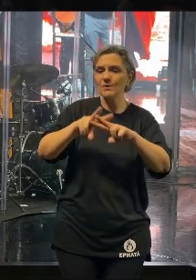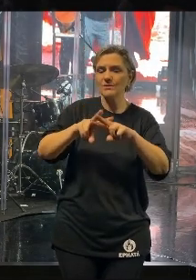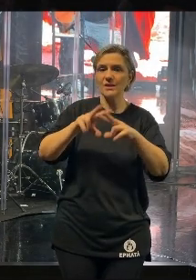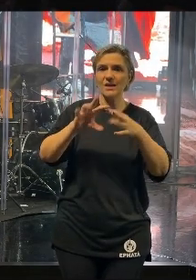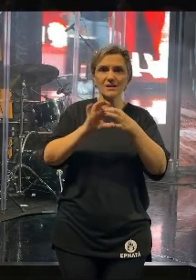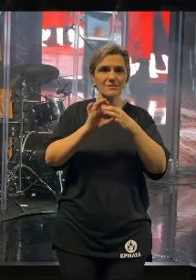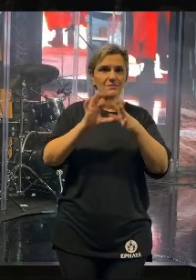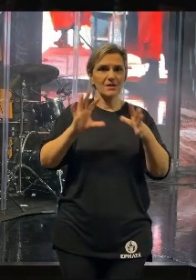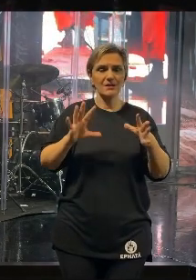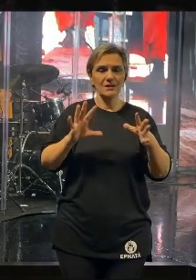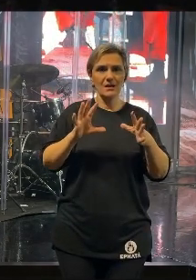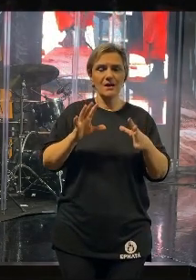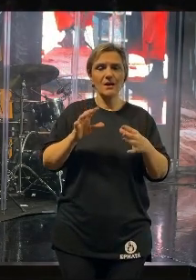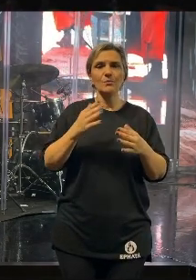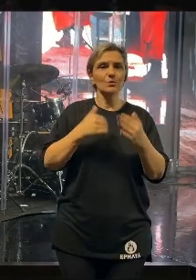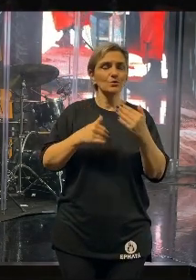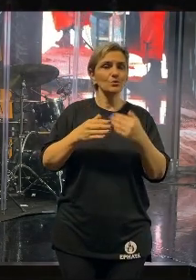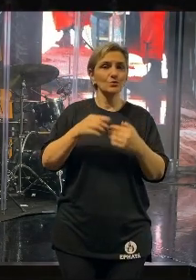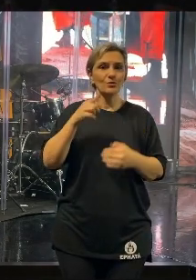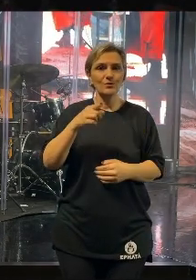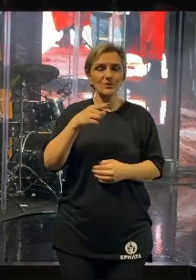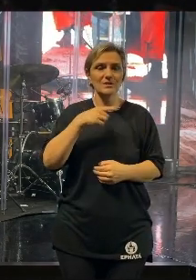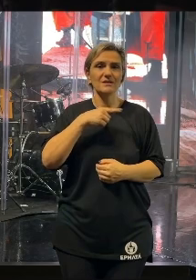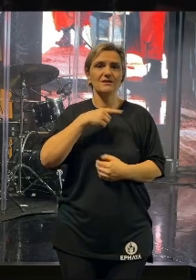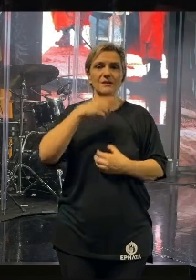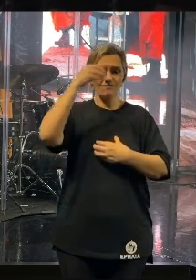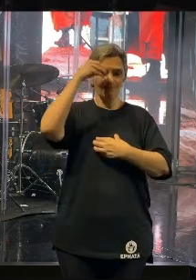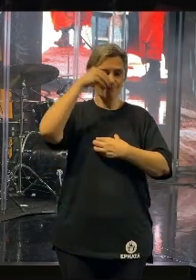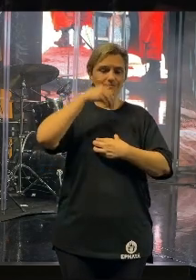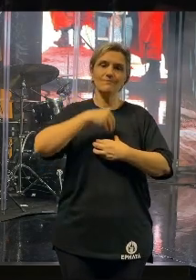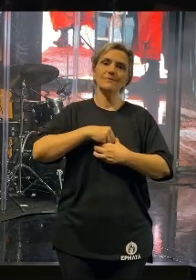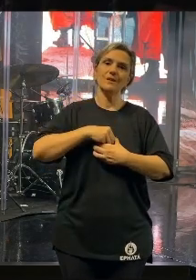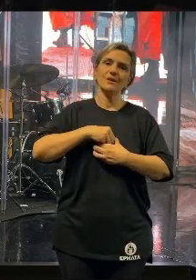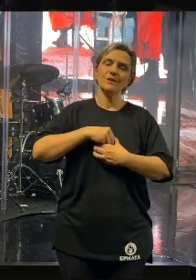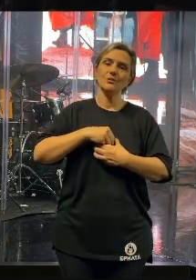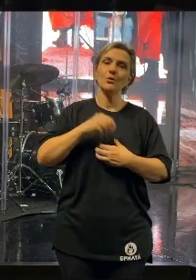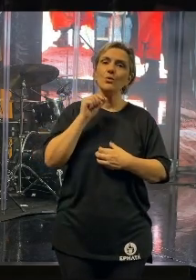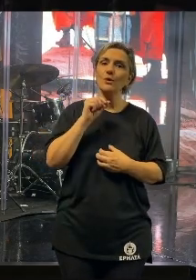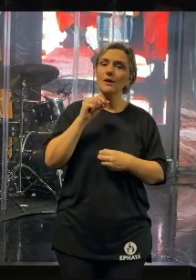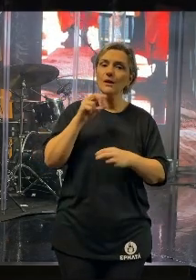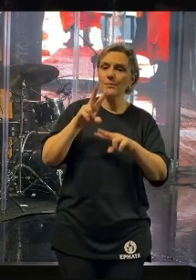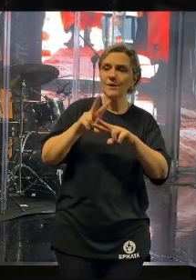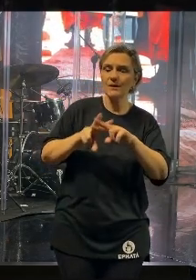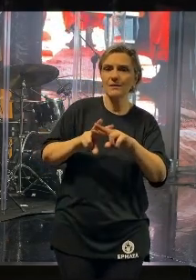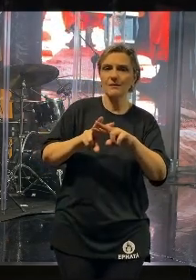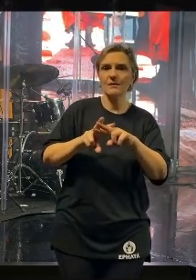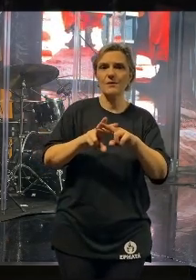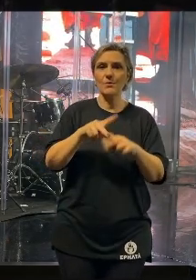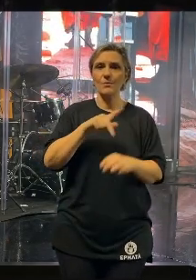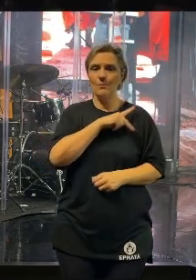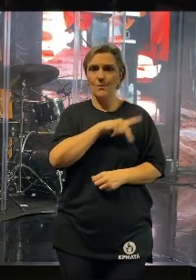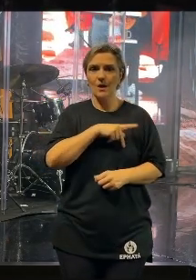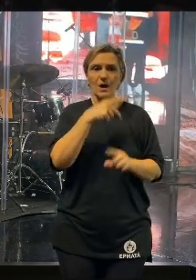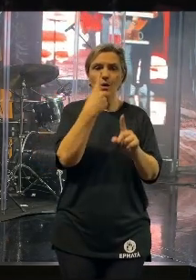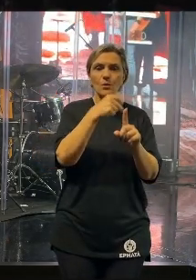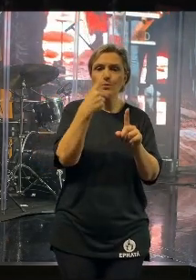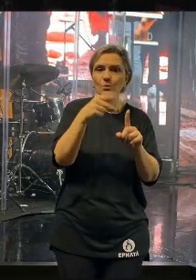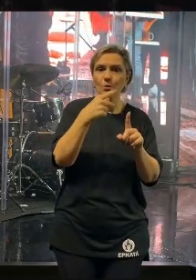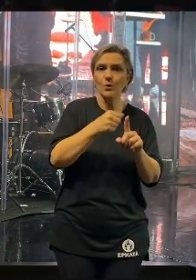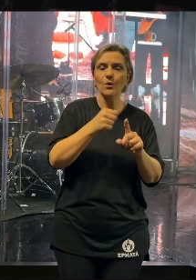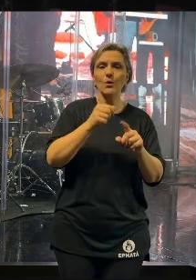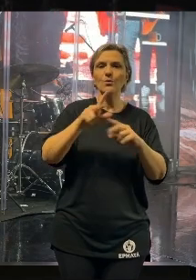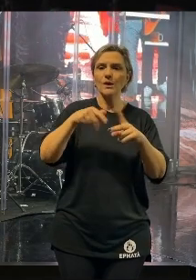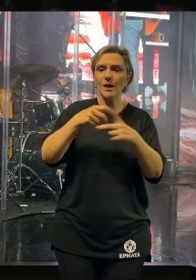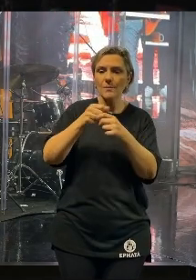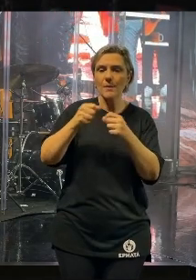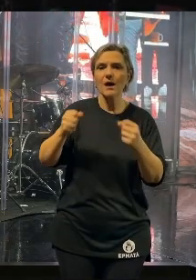liberto por aquilo que você carrega. O que prendeu Paulo o que açoitou Paulo, o que amarrou Paulo,